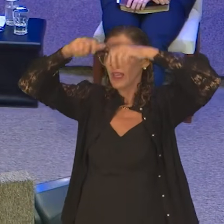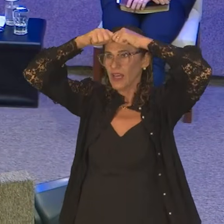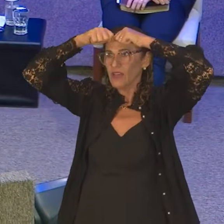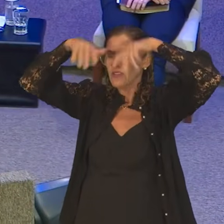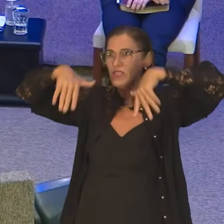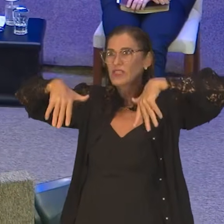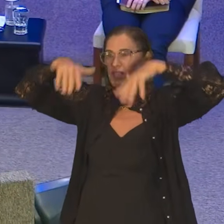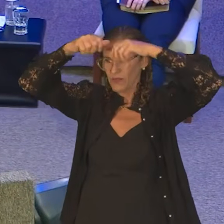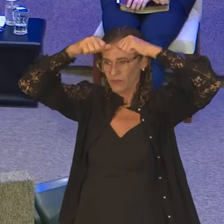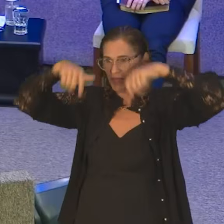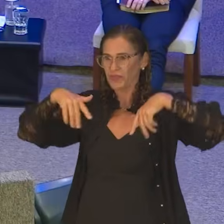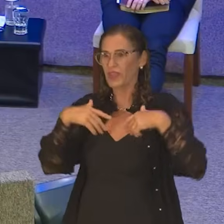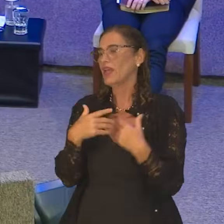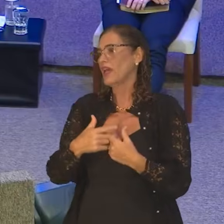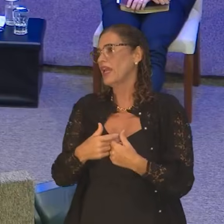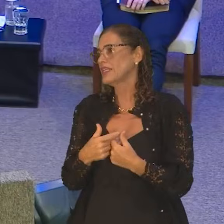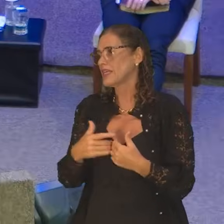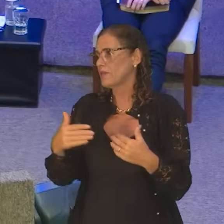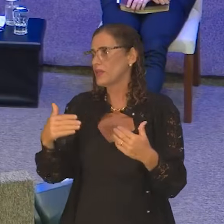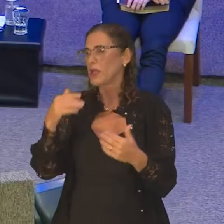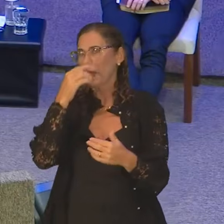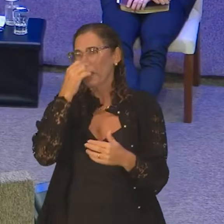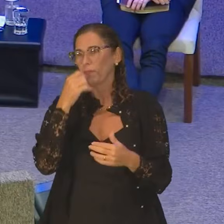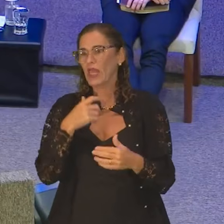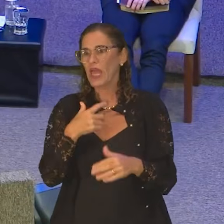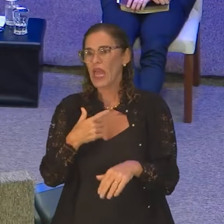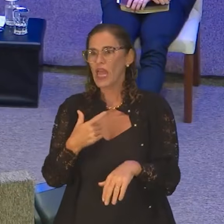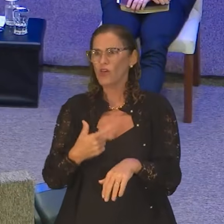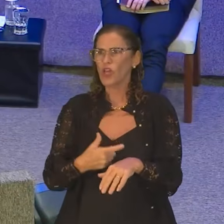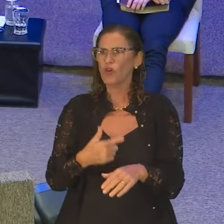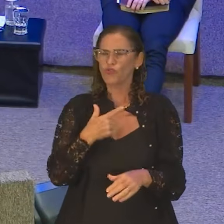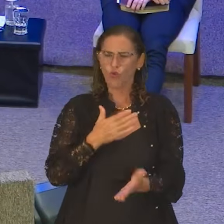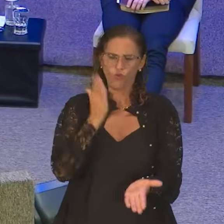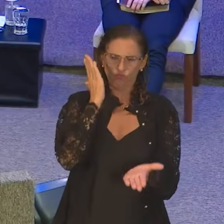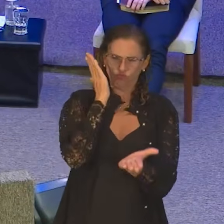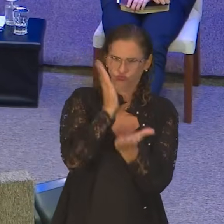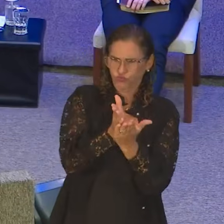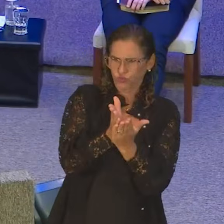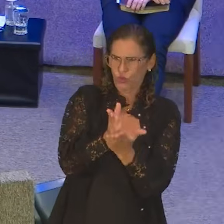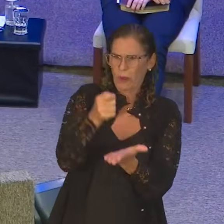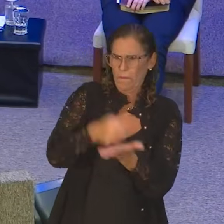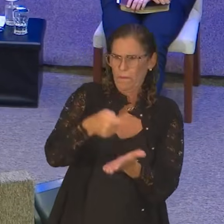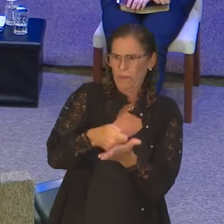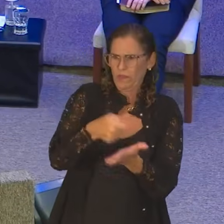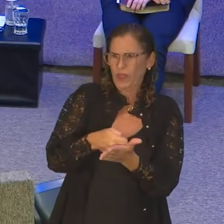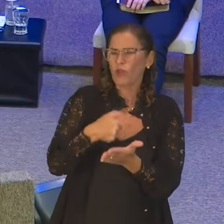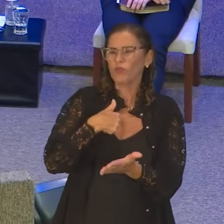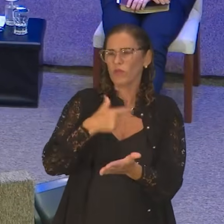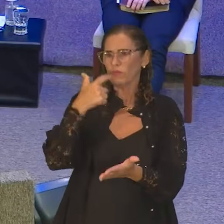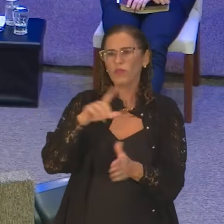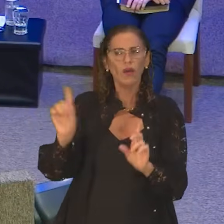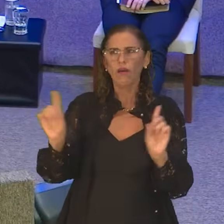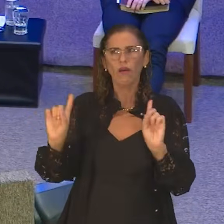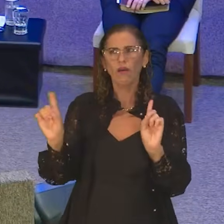Eu pensei que sou rígido, que sou assim duro com meu filho, com minha esposa em casa, porque eu sou assim.